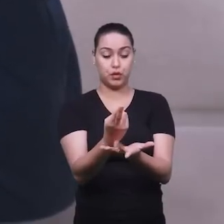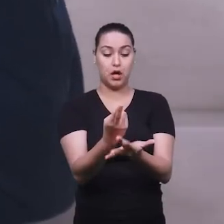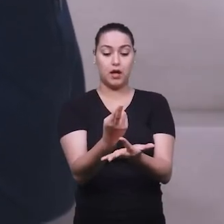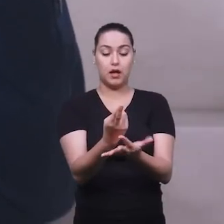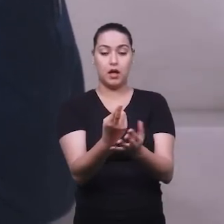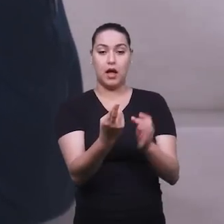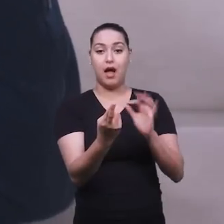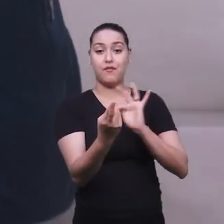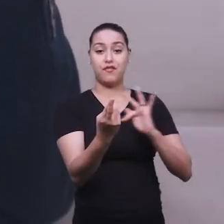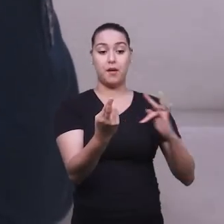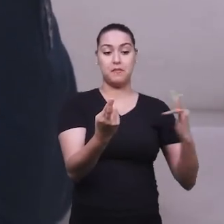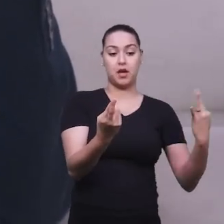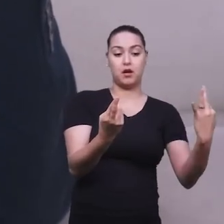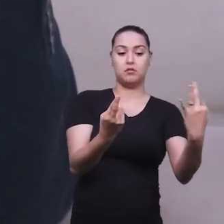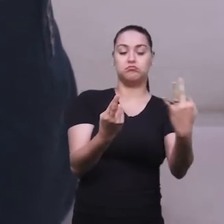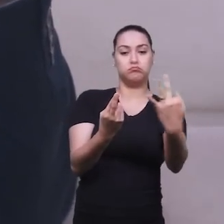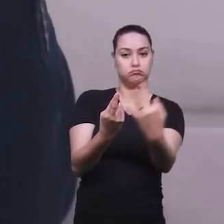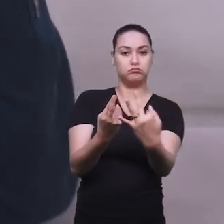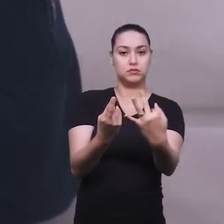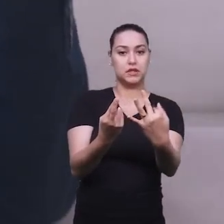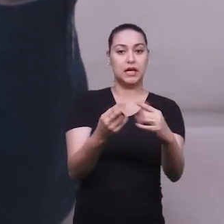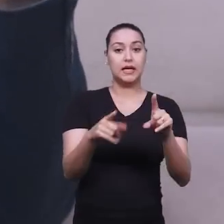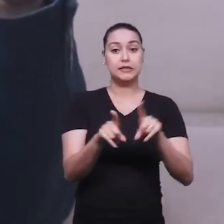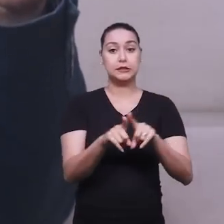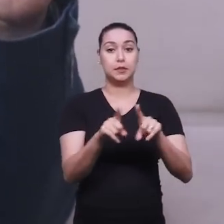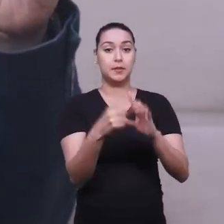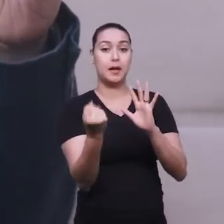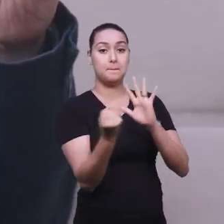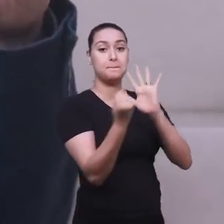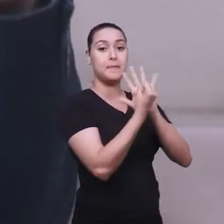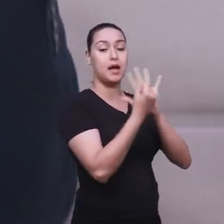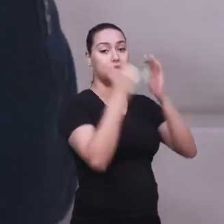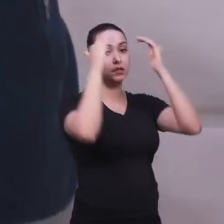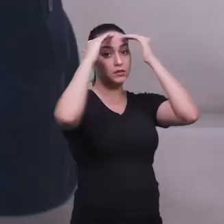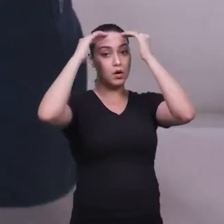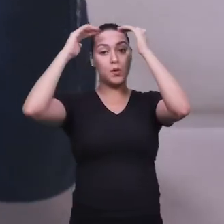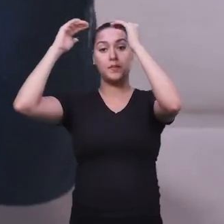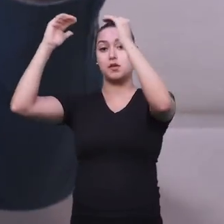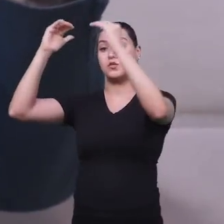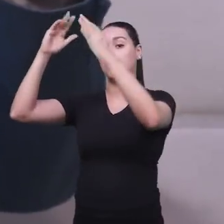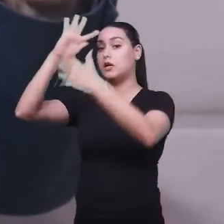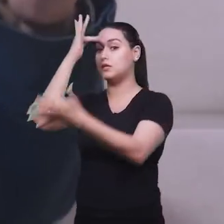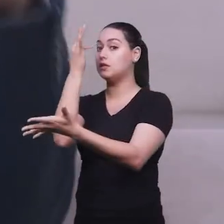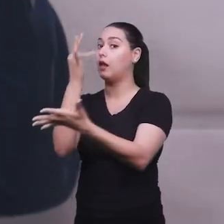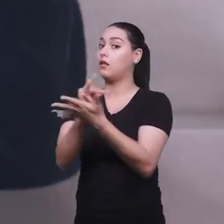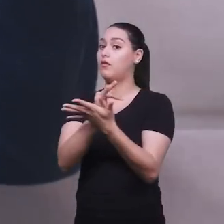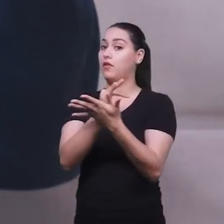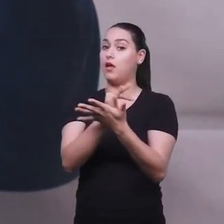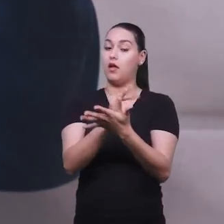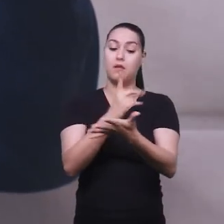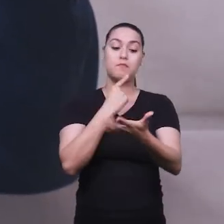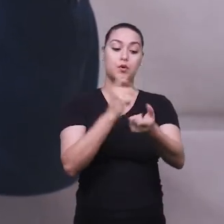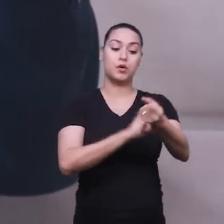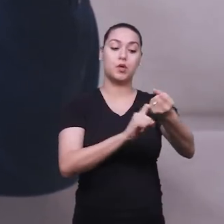a marca da salvação, da libertação, da obediência e da